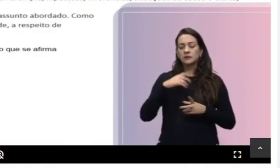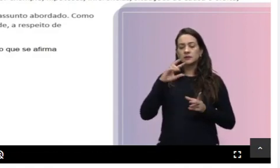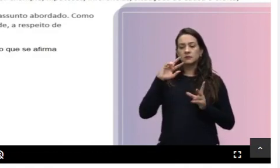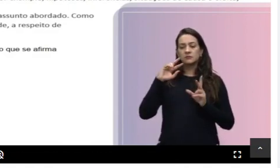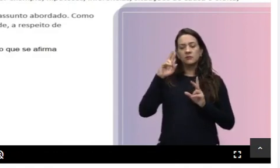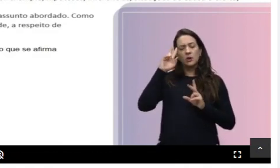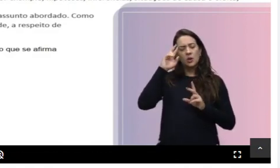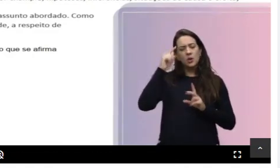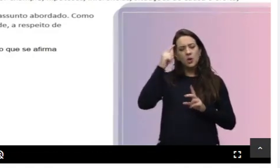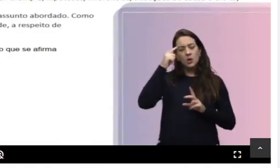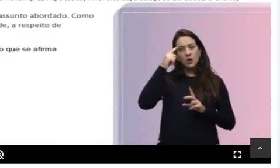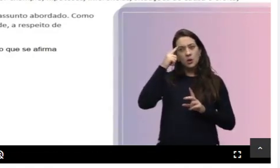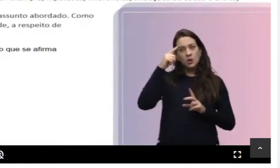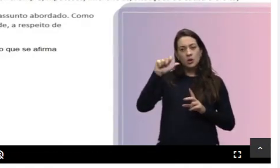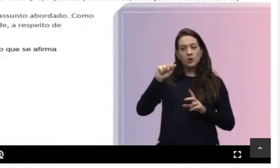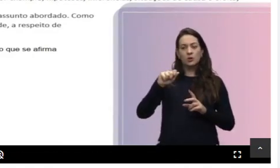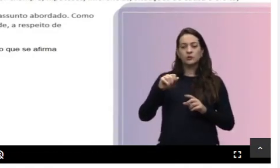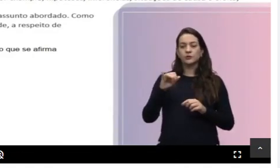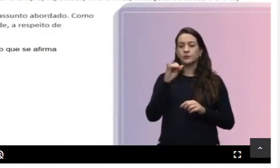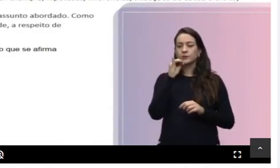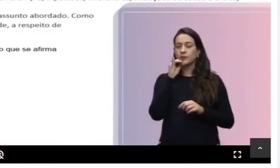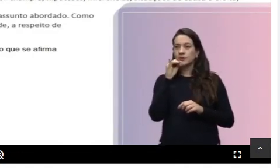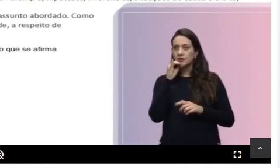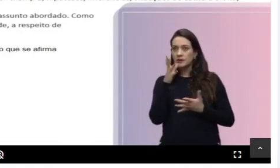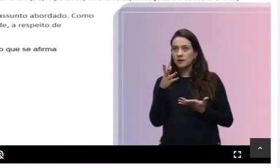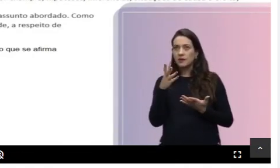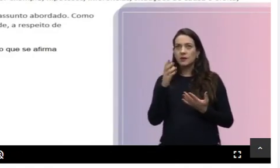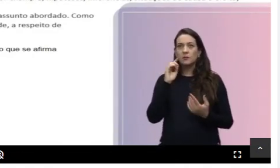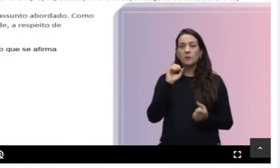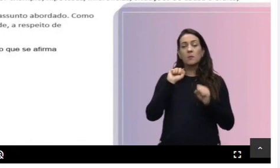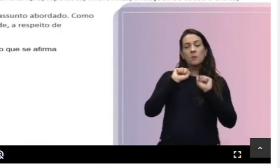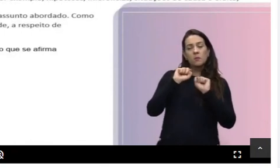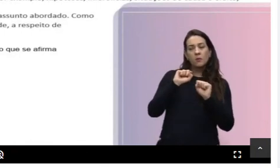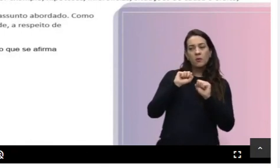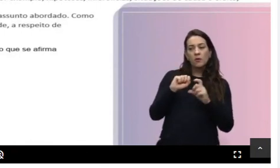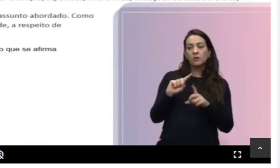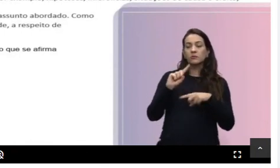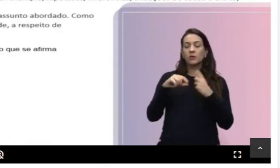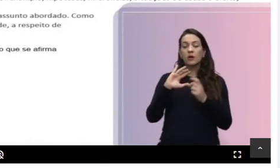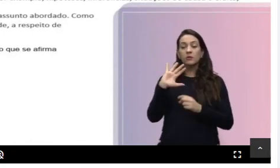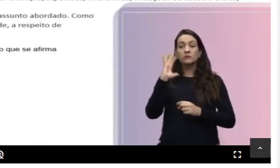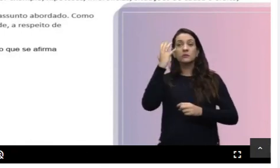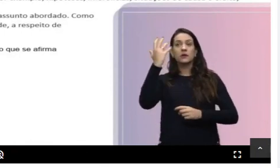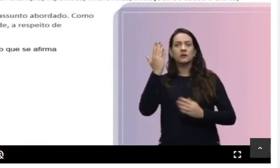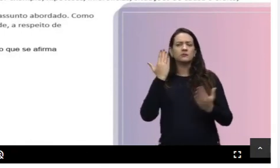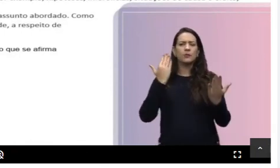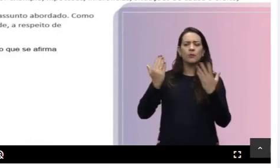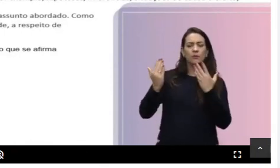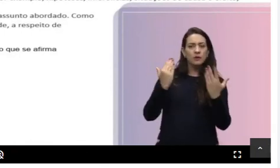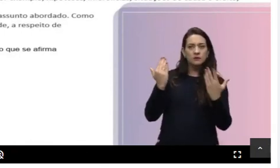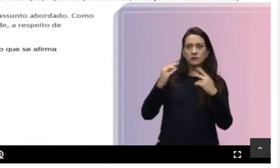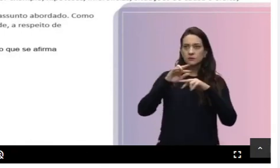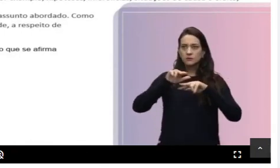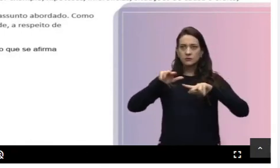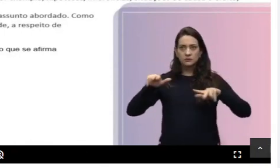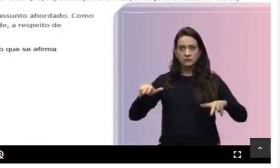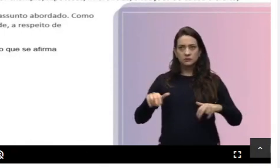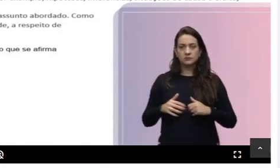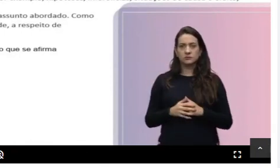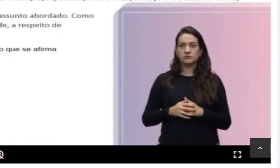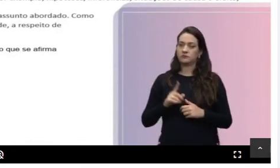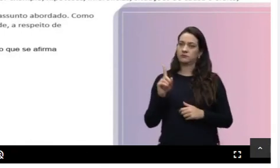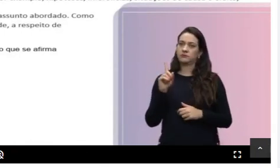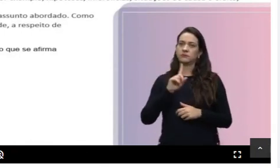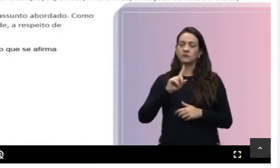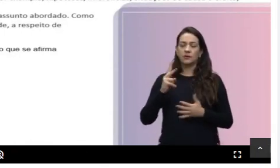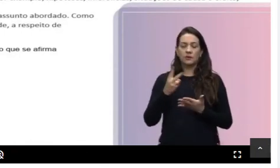exemplo, hipóteses, inferências, situações de causa e efeito, comparações, entre outros. Não, né? Aqui